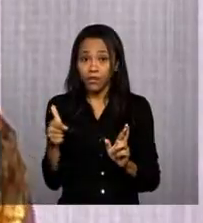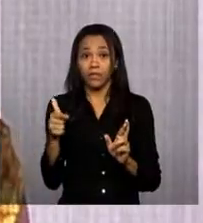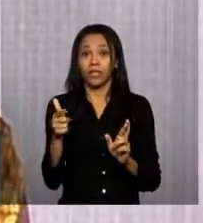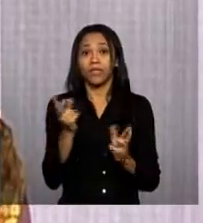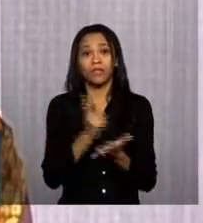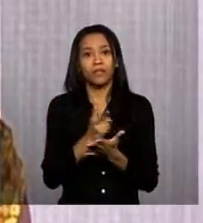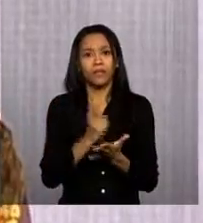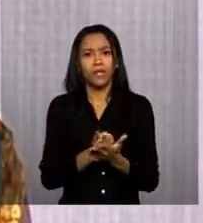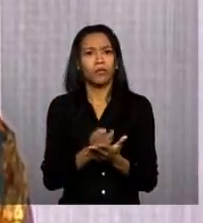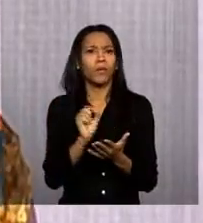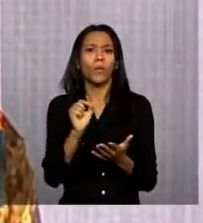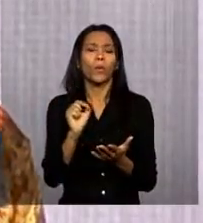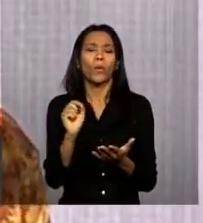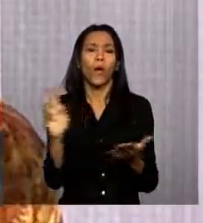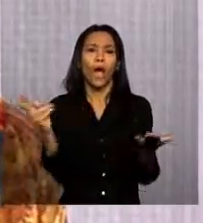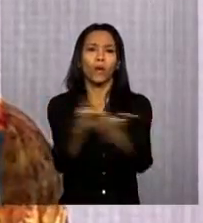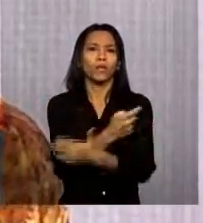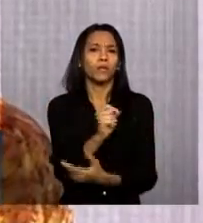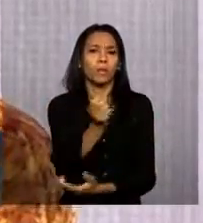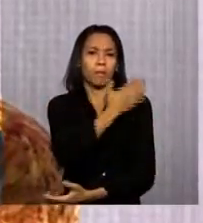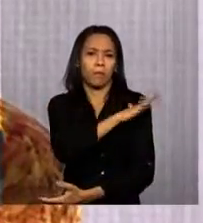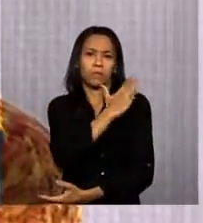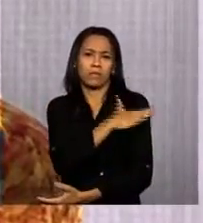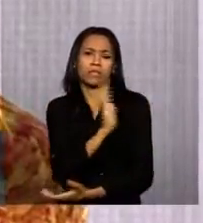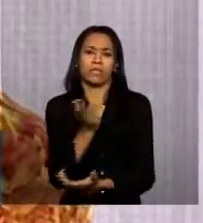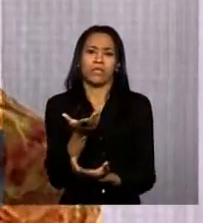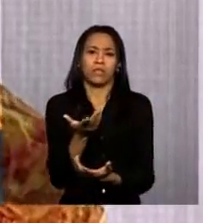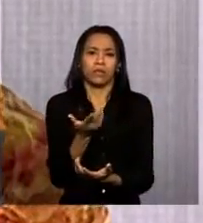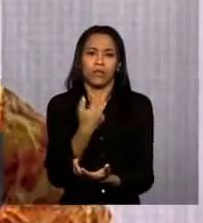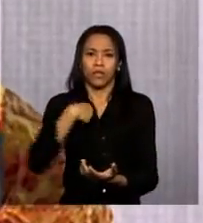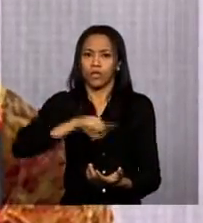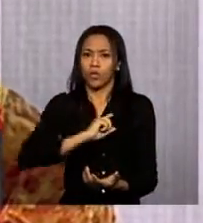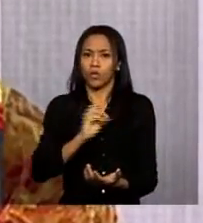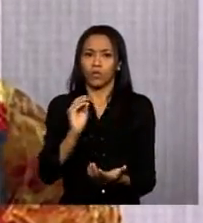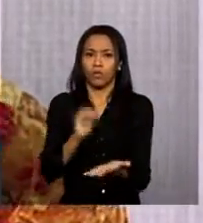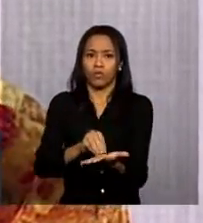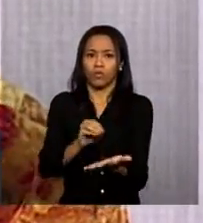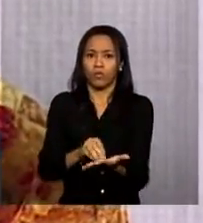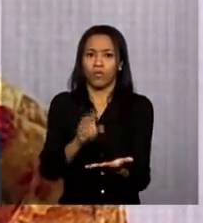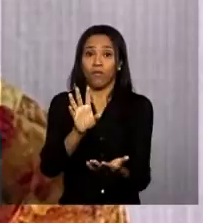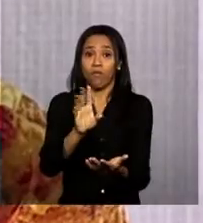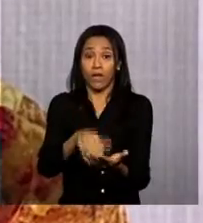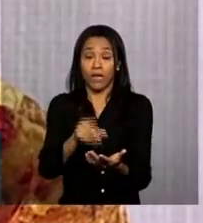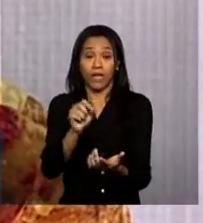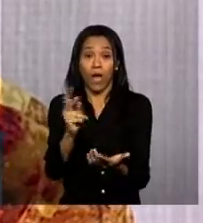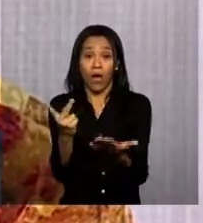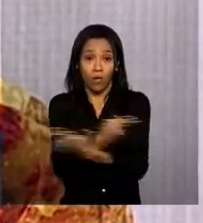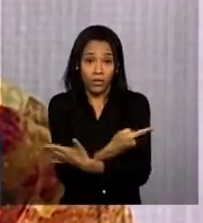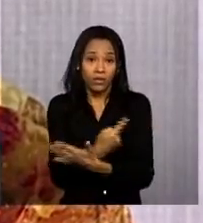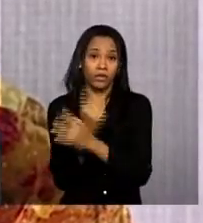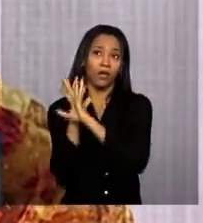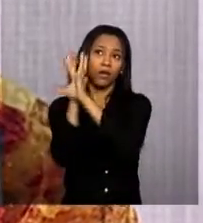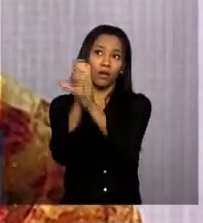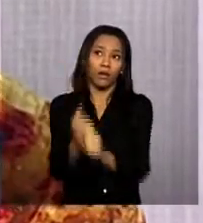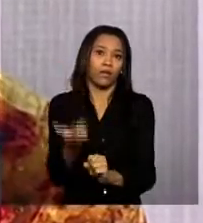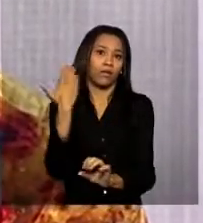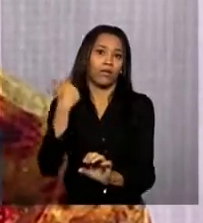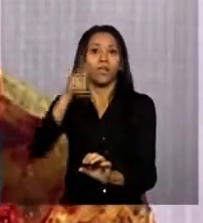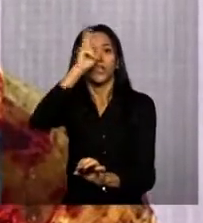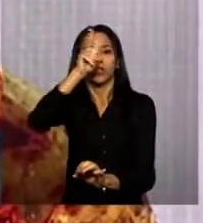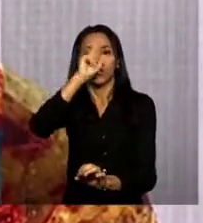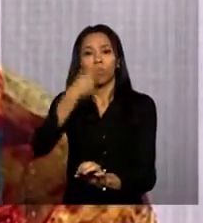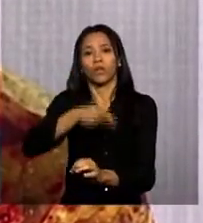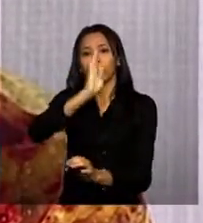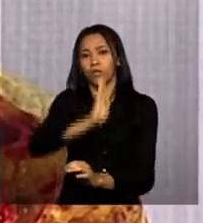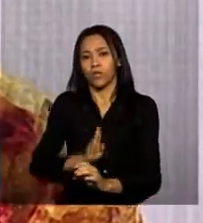uma discriminação que nos lembra que não fizemos ainda nem o luto do colonialismo, nem das casas grandes, nem das senzalas. Por isso, venho